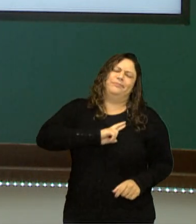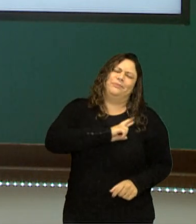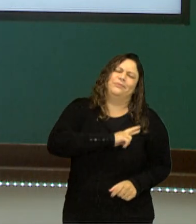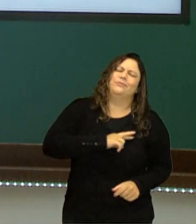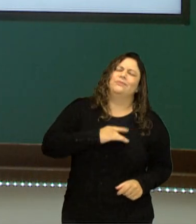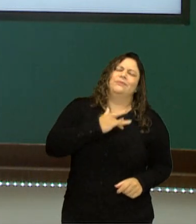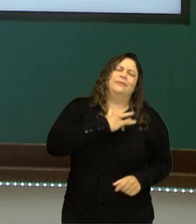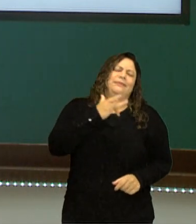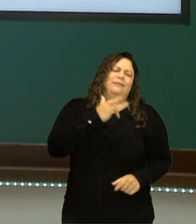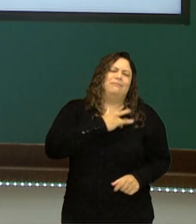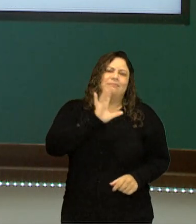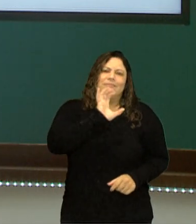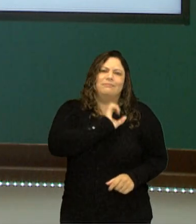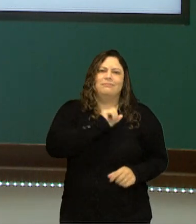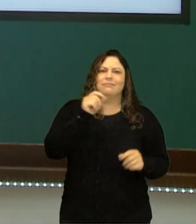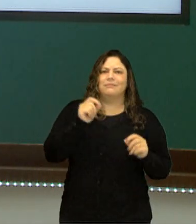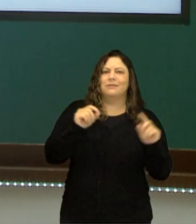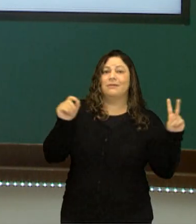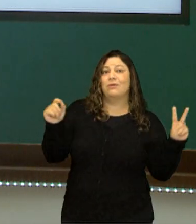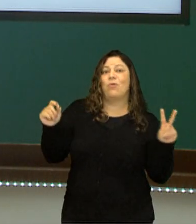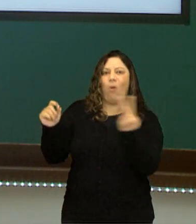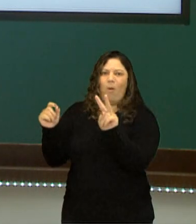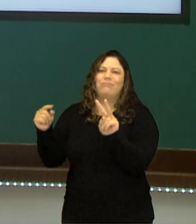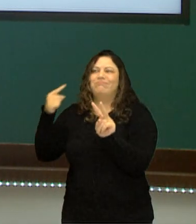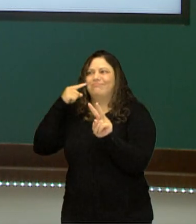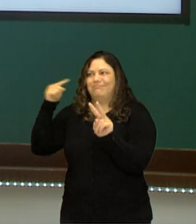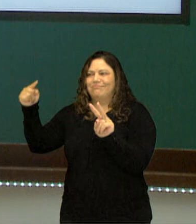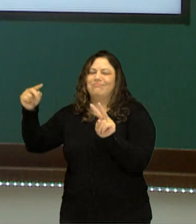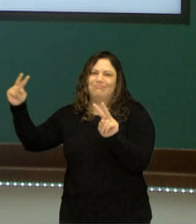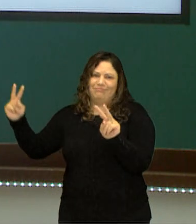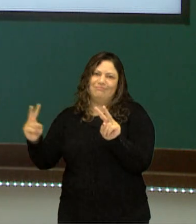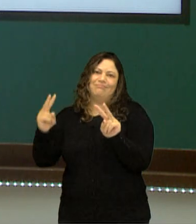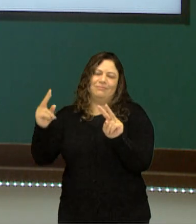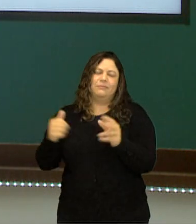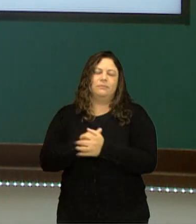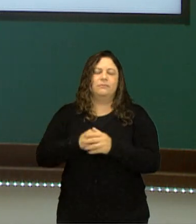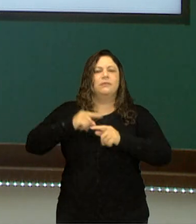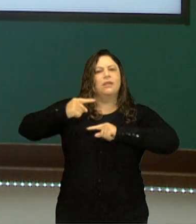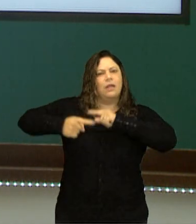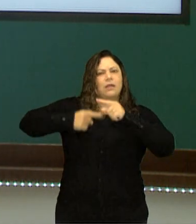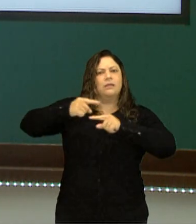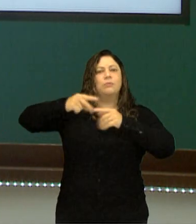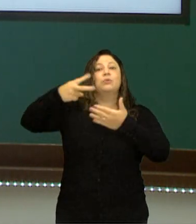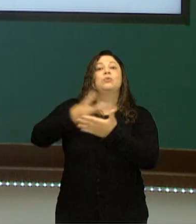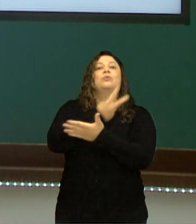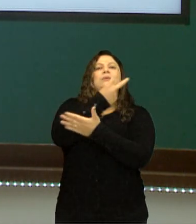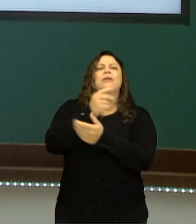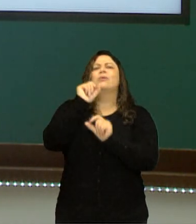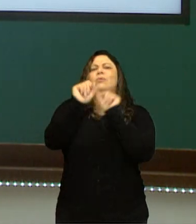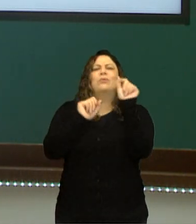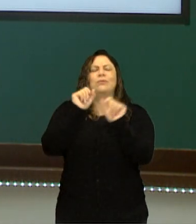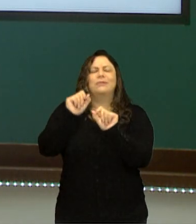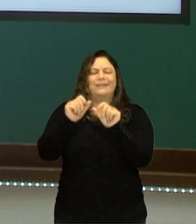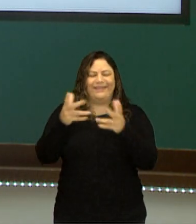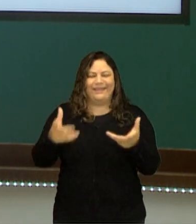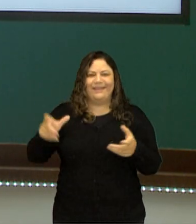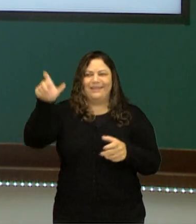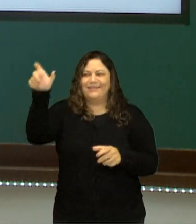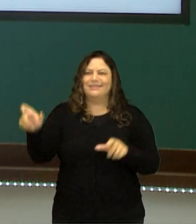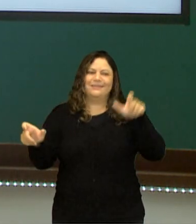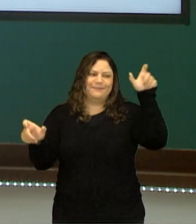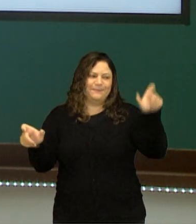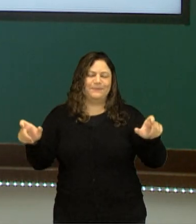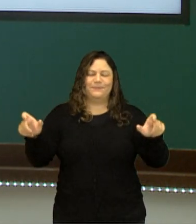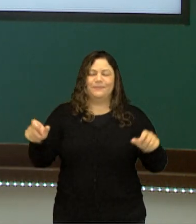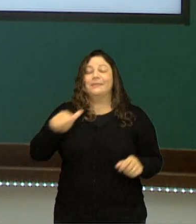podemos perceber que a mulher tem outras características. Ela é bela e fascinante. E o Norberto, por suas